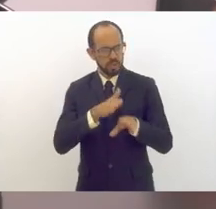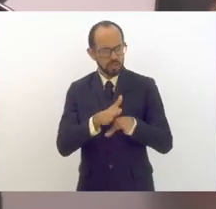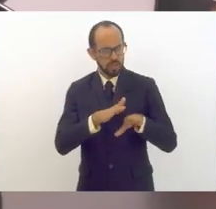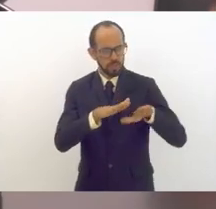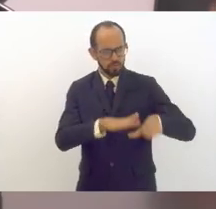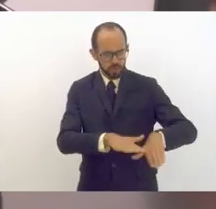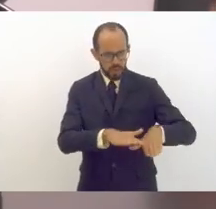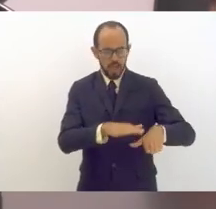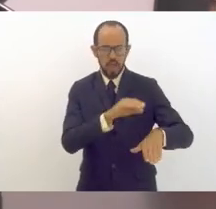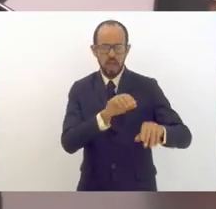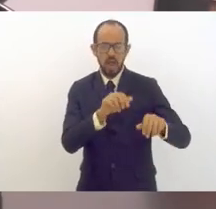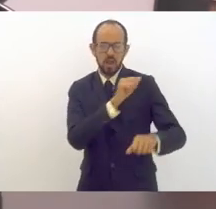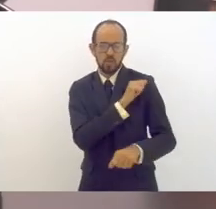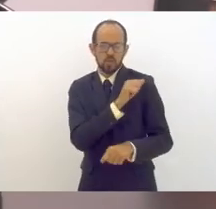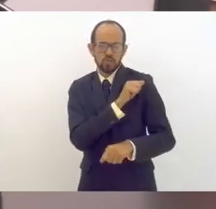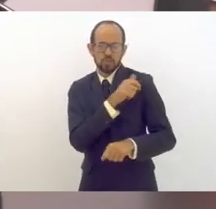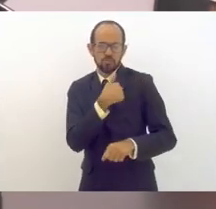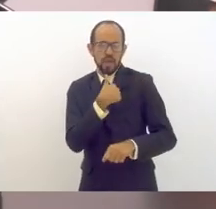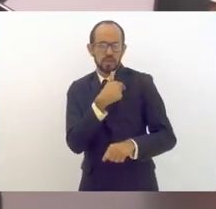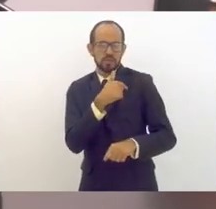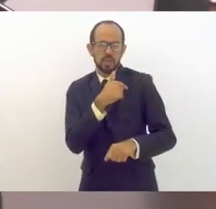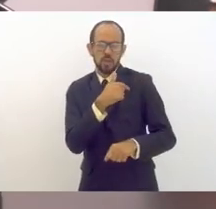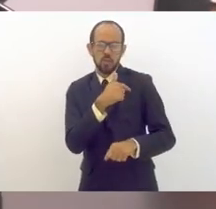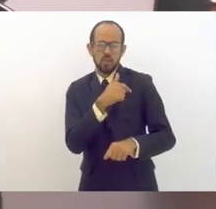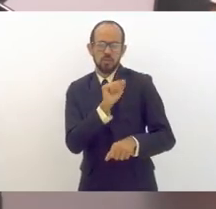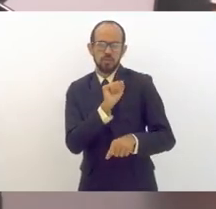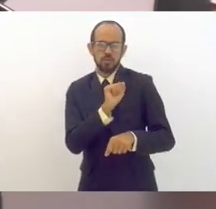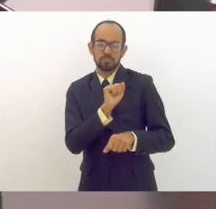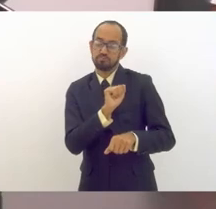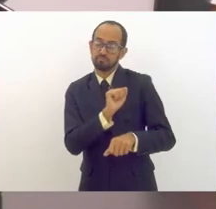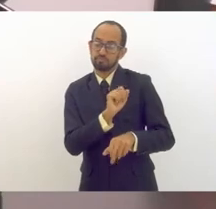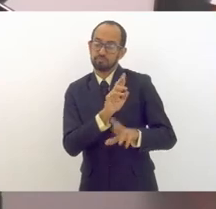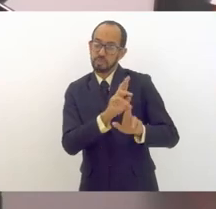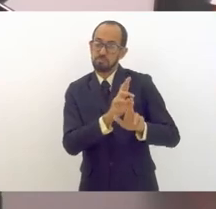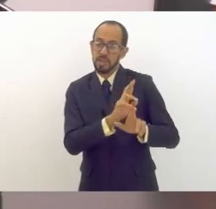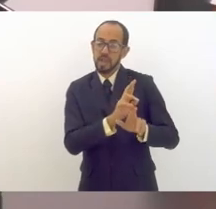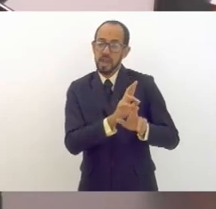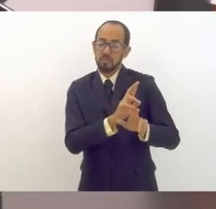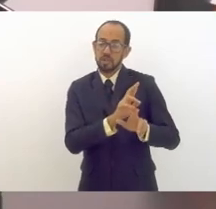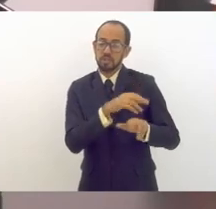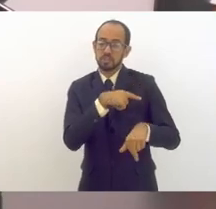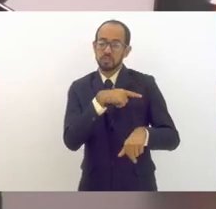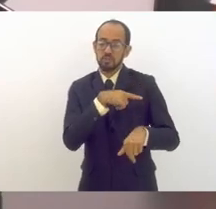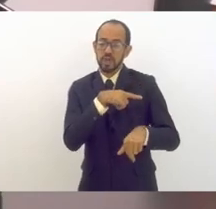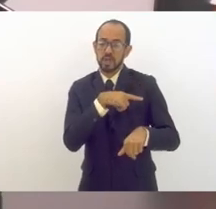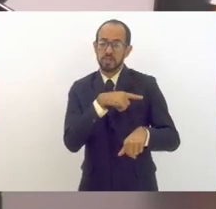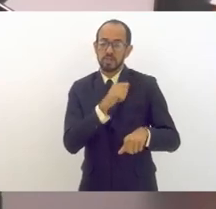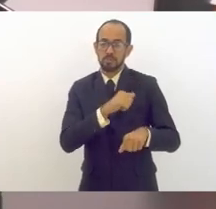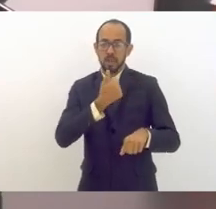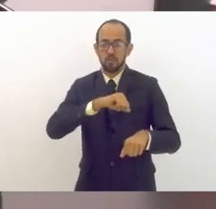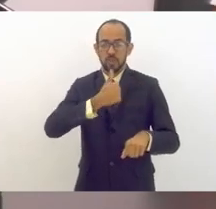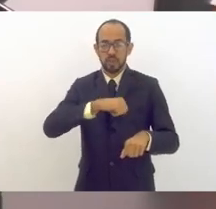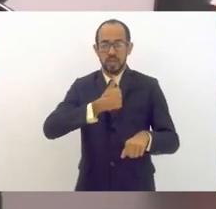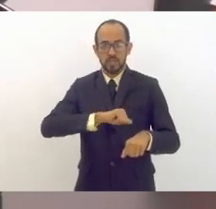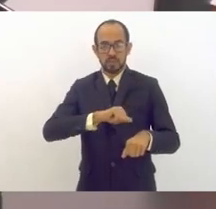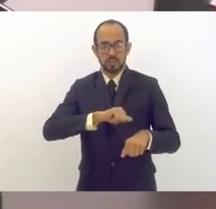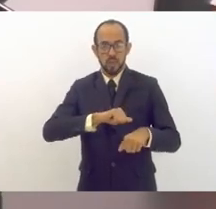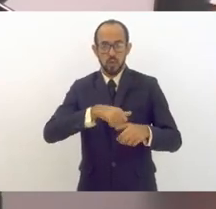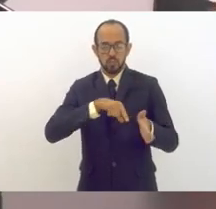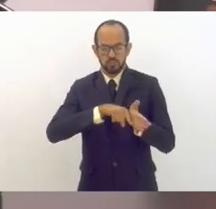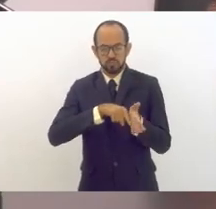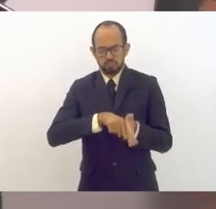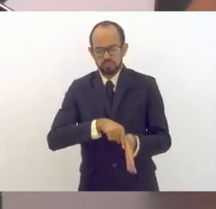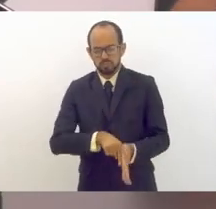pontuado por vocês, mas eu esperava que fosse apresentado minimamente algum resultado de alguma avaliação diagnóstica, né, porque a gente sabe